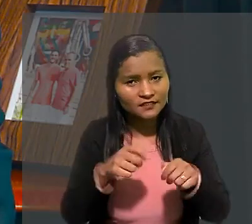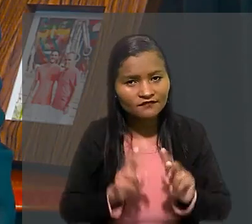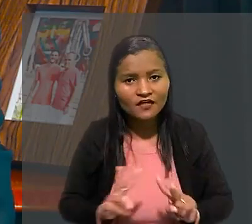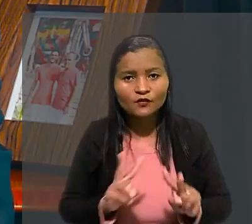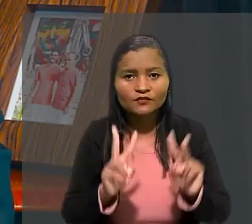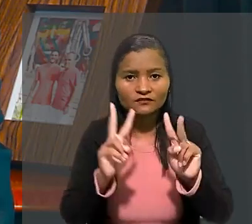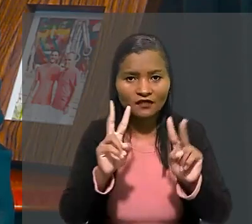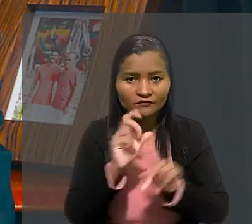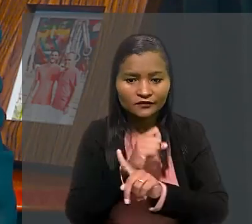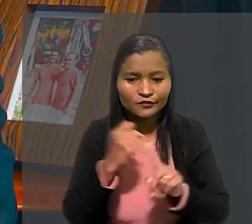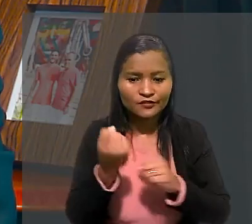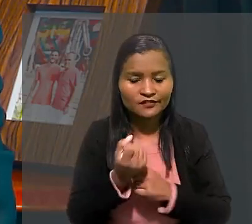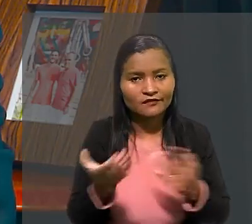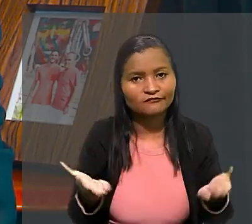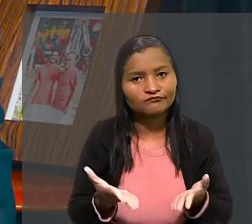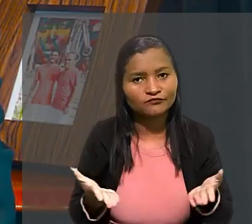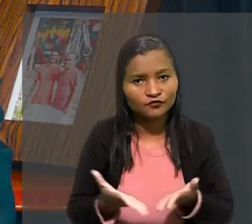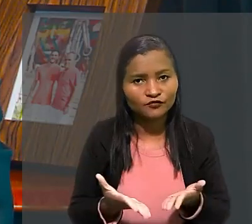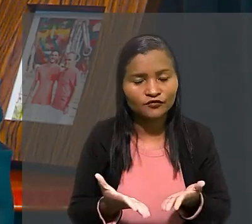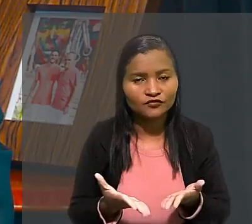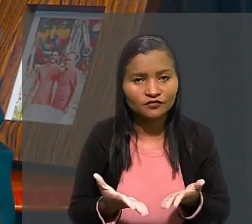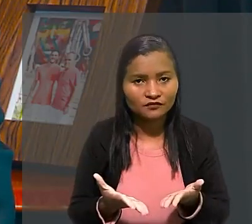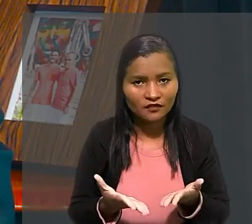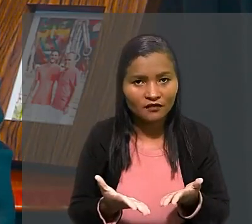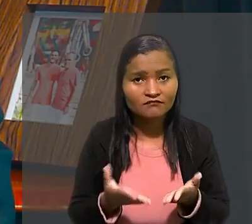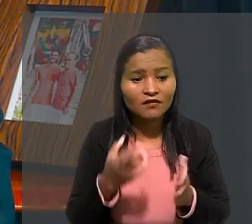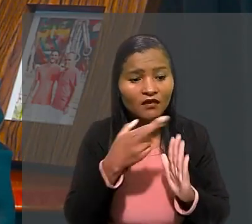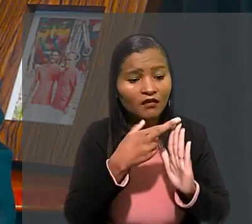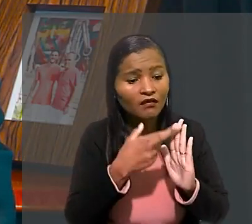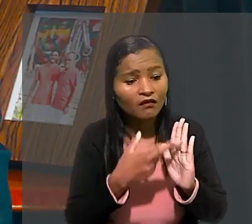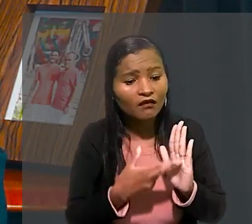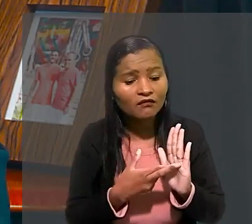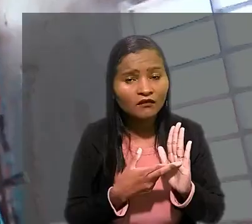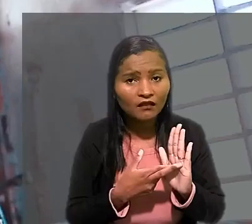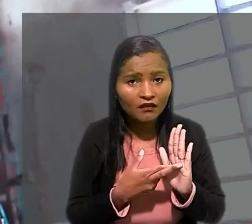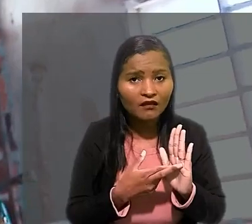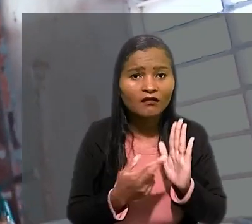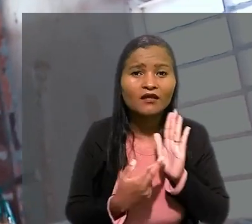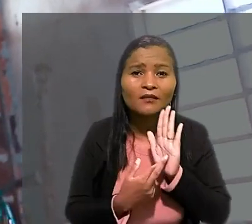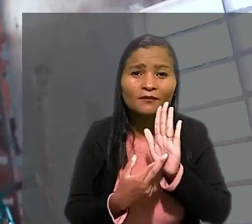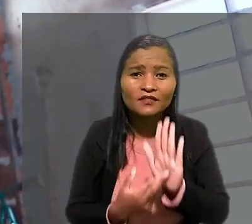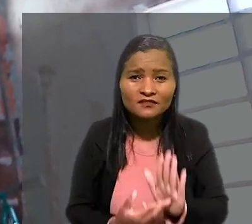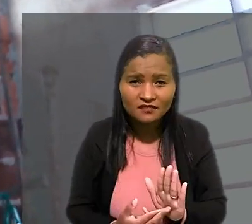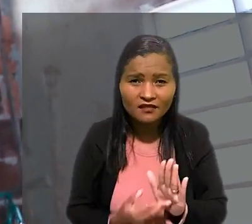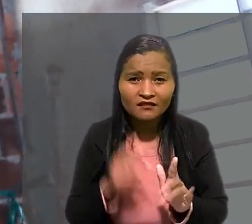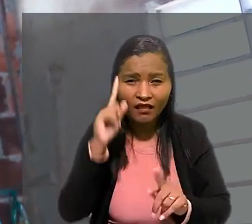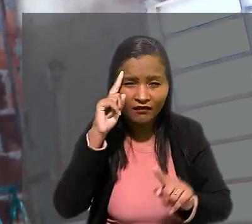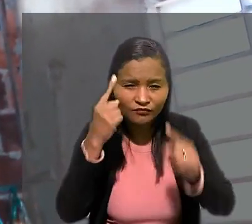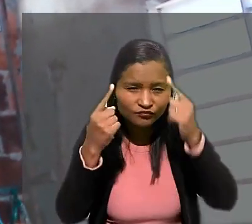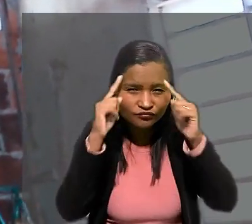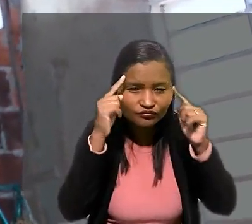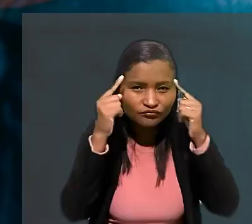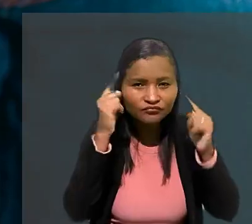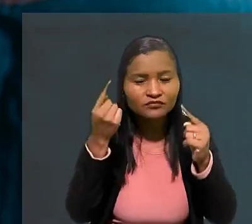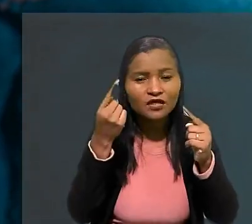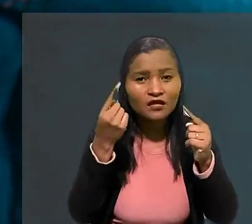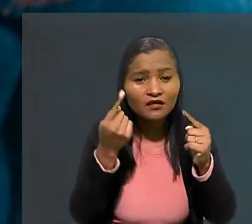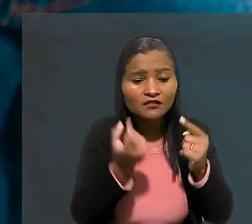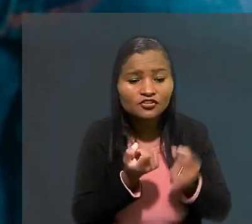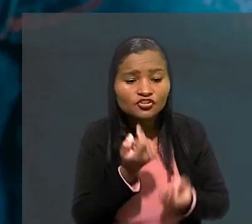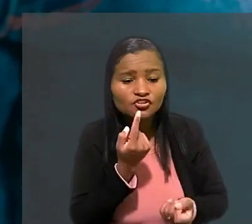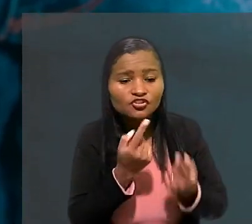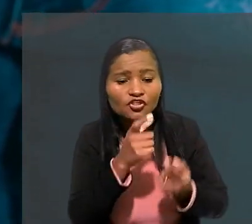na nossa sociedade contemporânea. Porque, em regra, ele representa a inventiva, a criatividade de